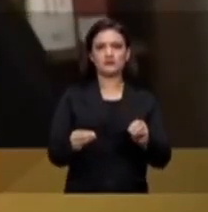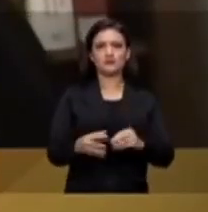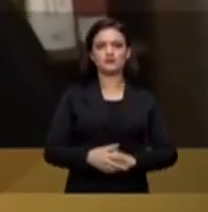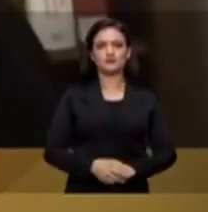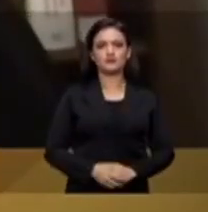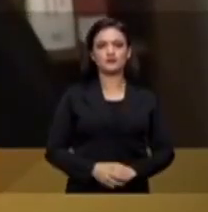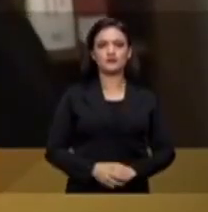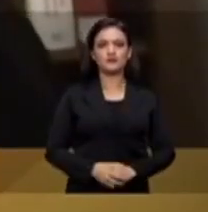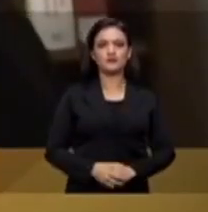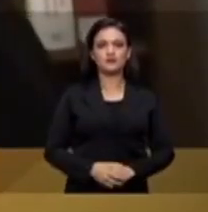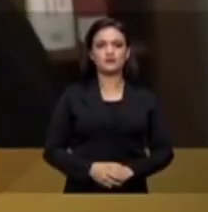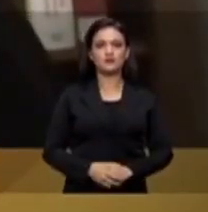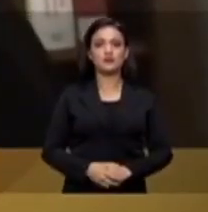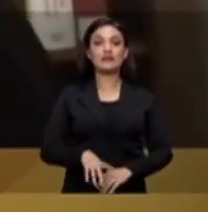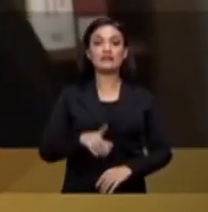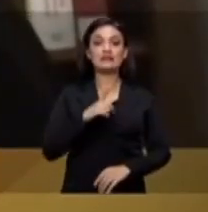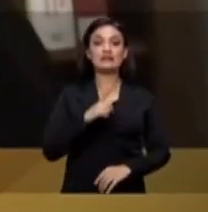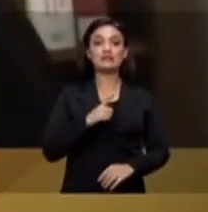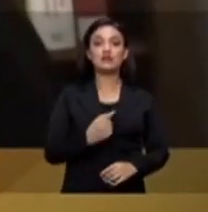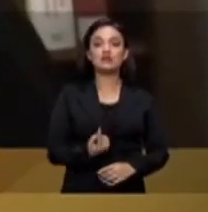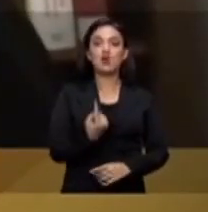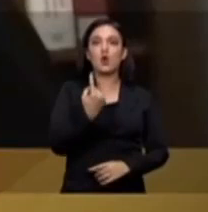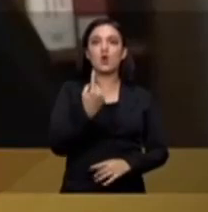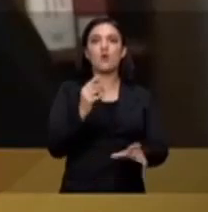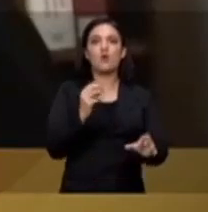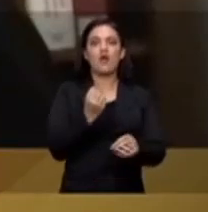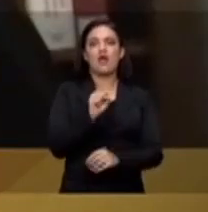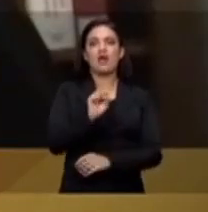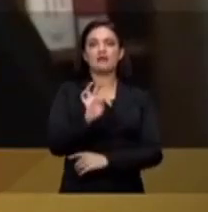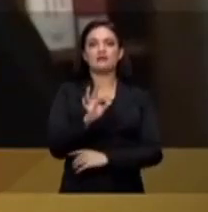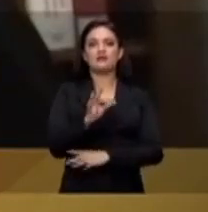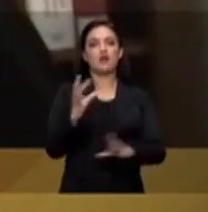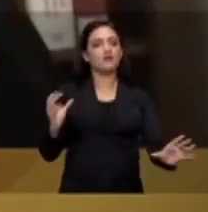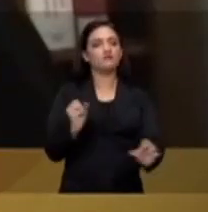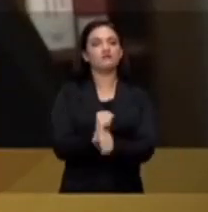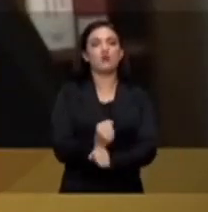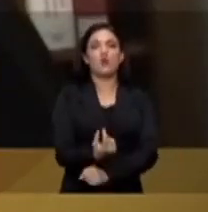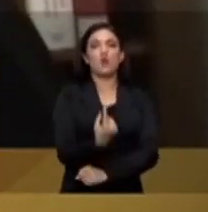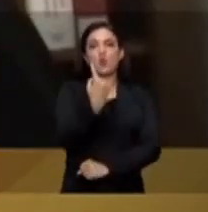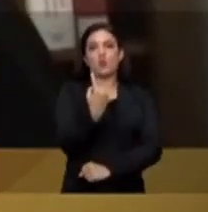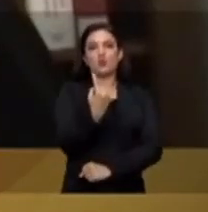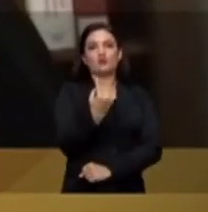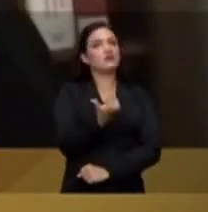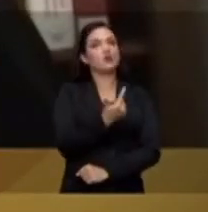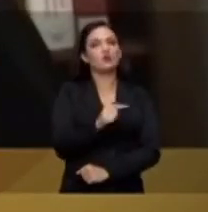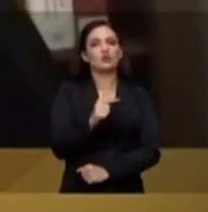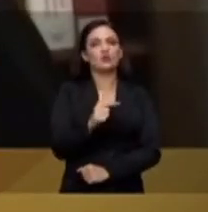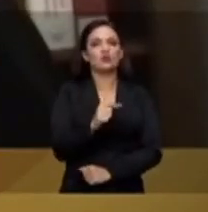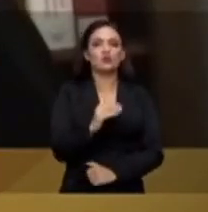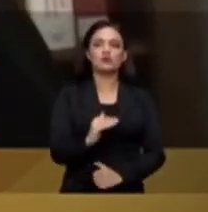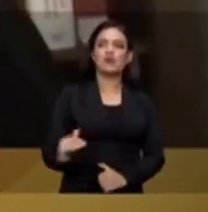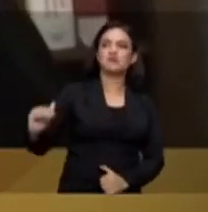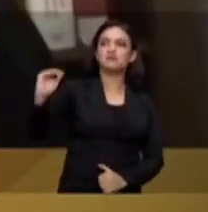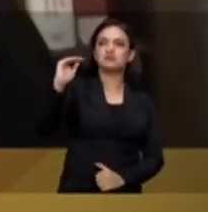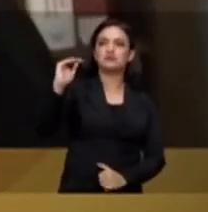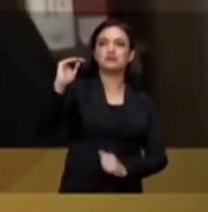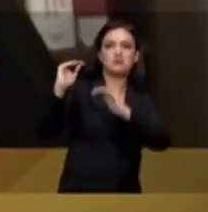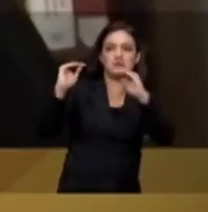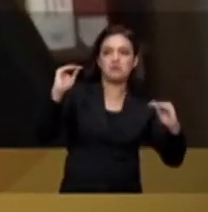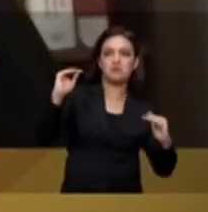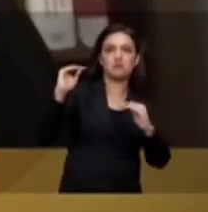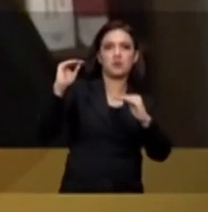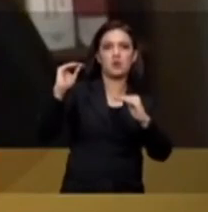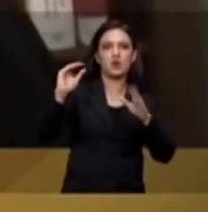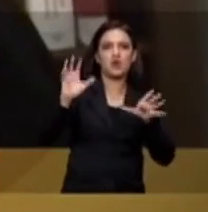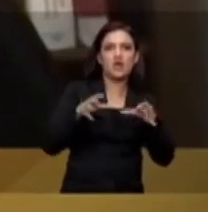forma plena. Existe um só Supremo. Assim, a rigor, não há hierarquia, nem subserviência das